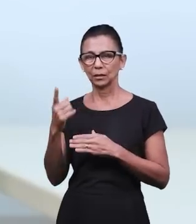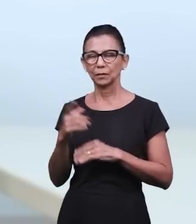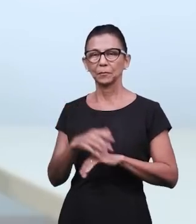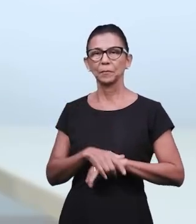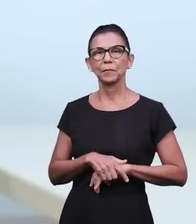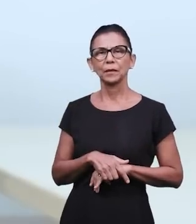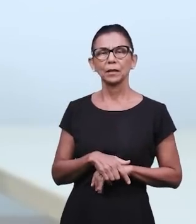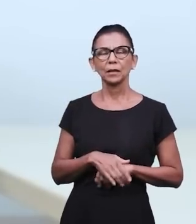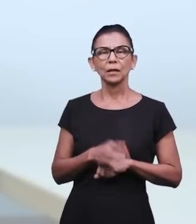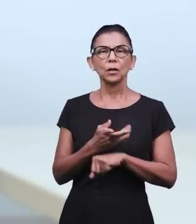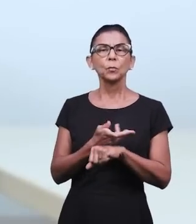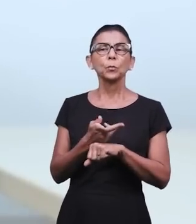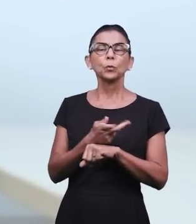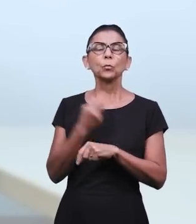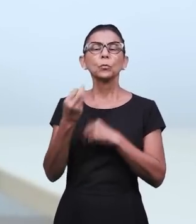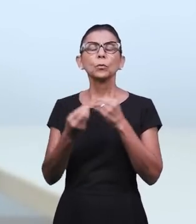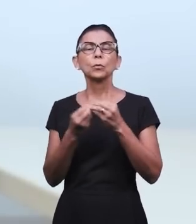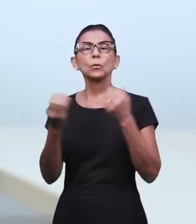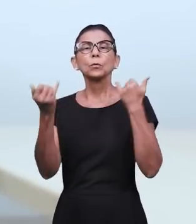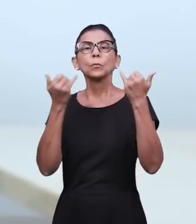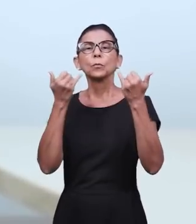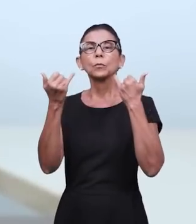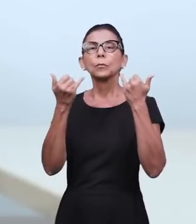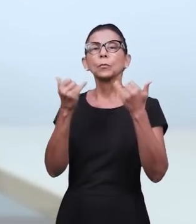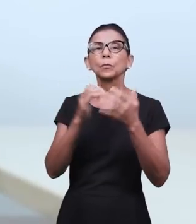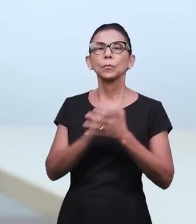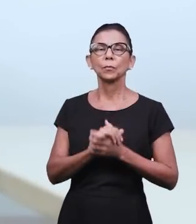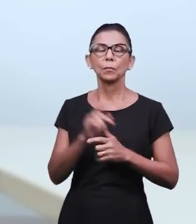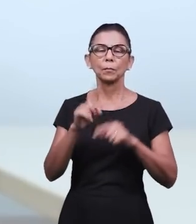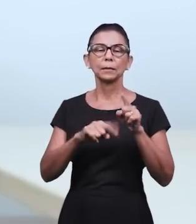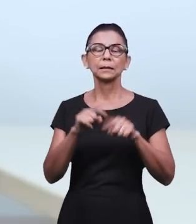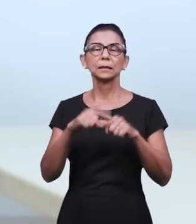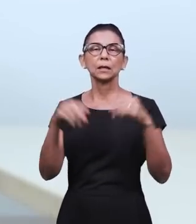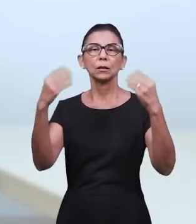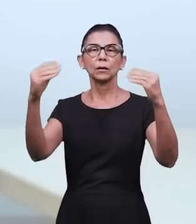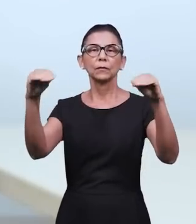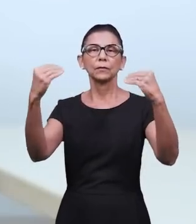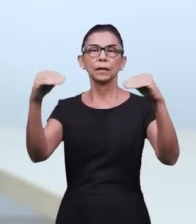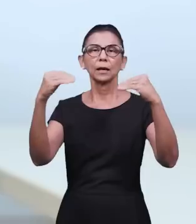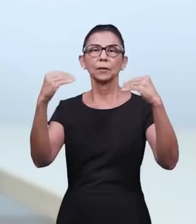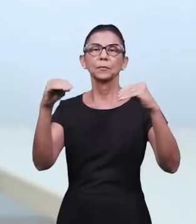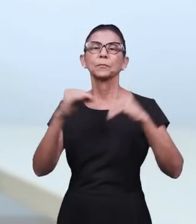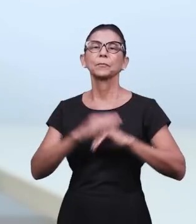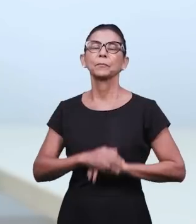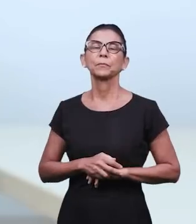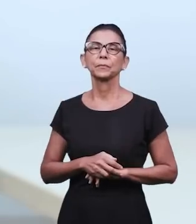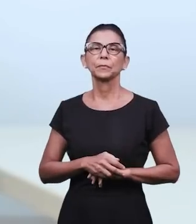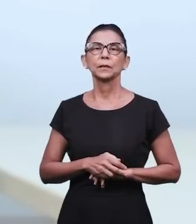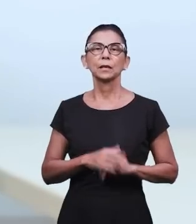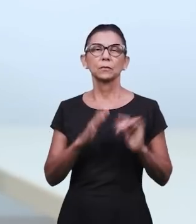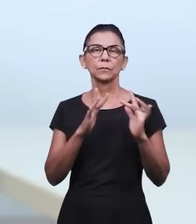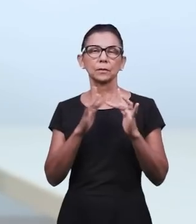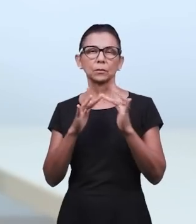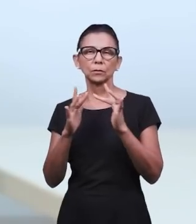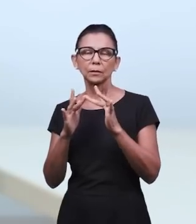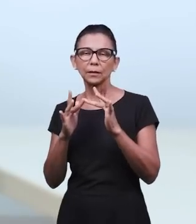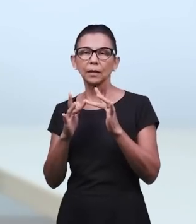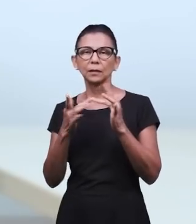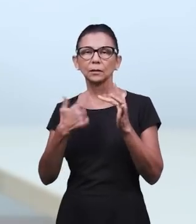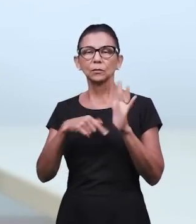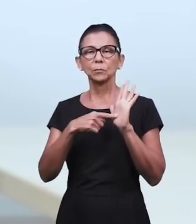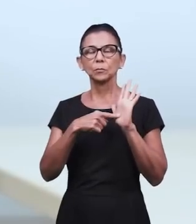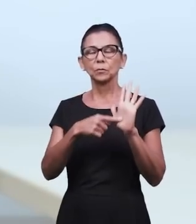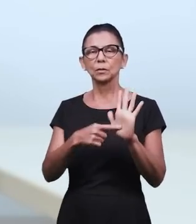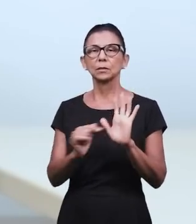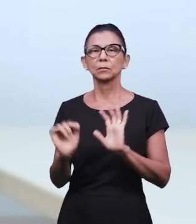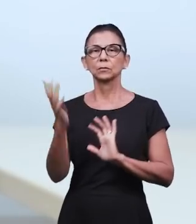irmãos e se informa com ele como é que está sendo feita a recepção desse material e eles vão entrar em contato conosco para que possamos mostrar